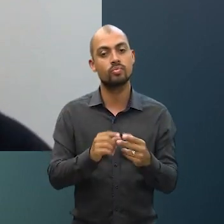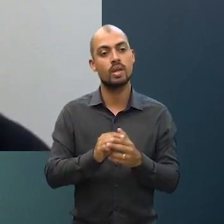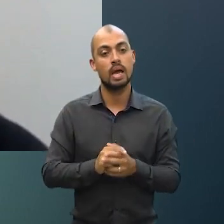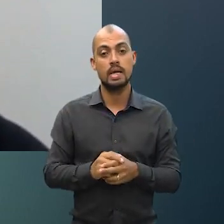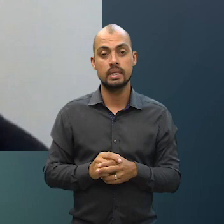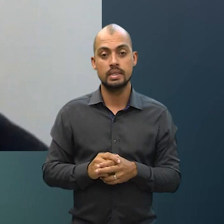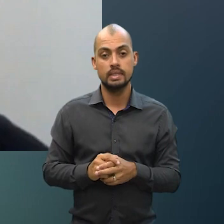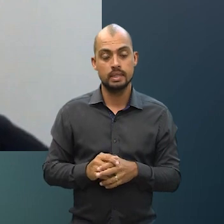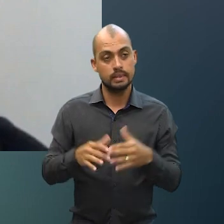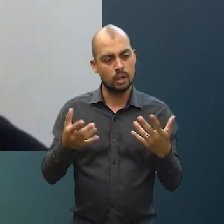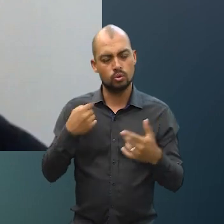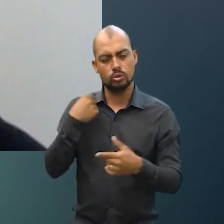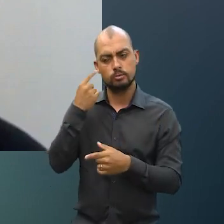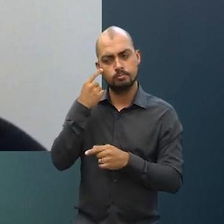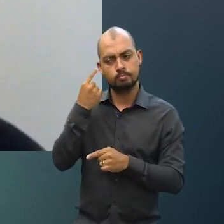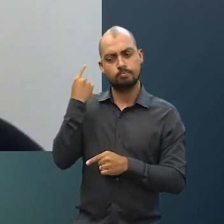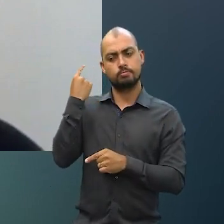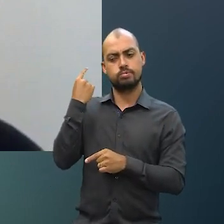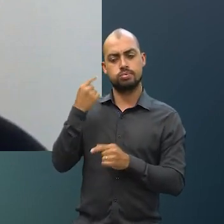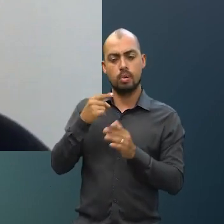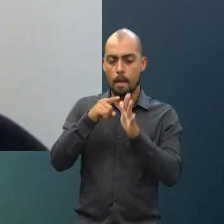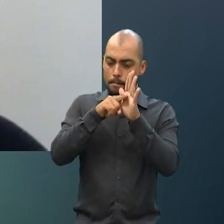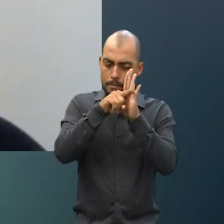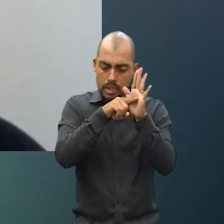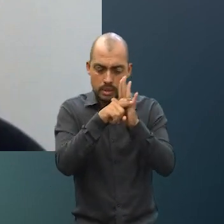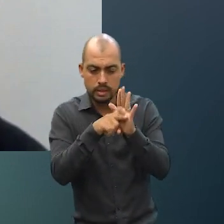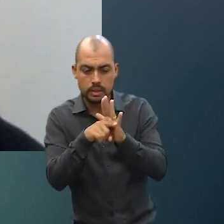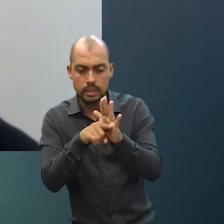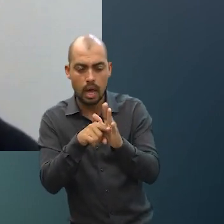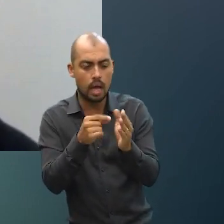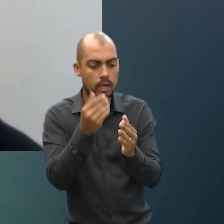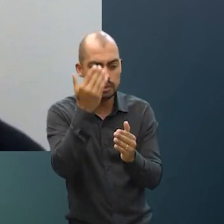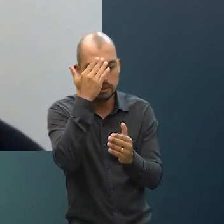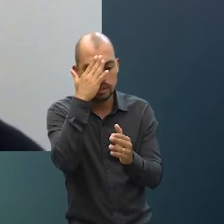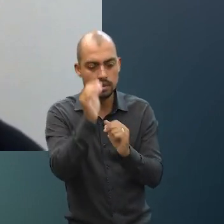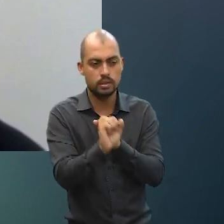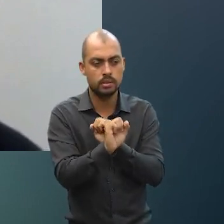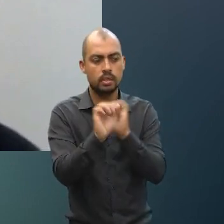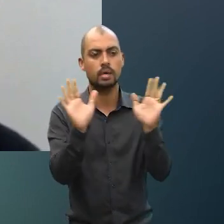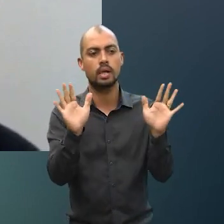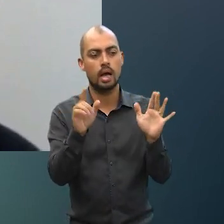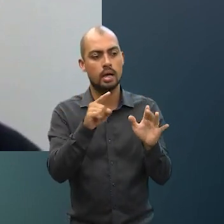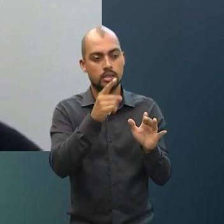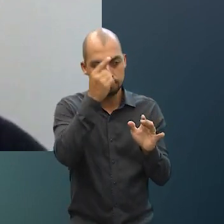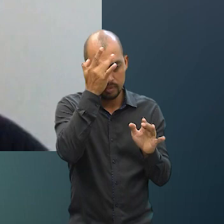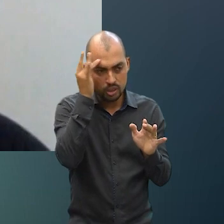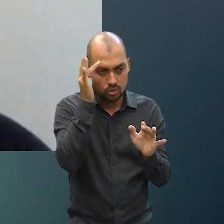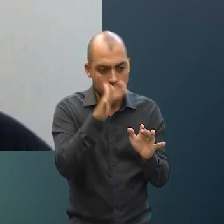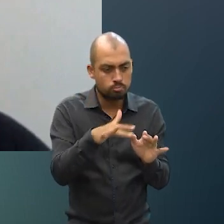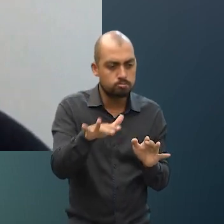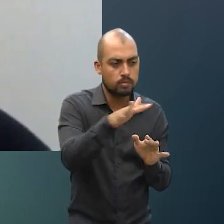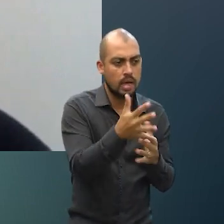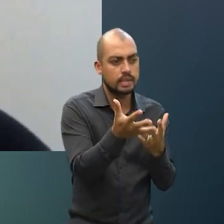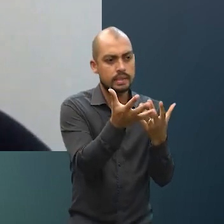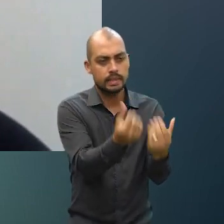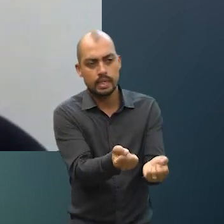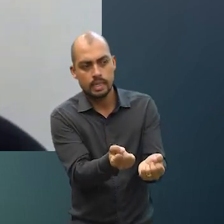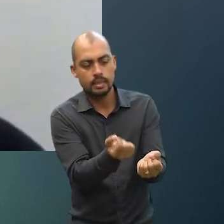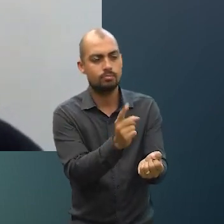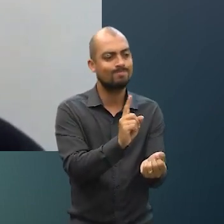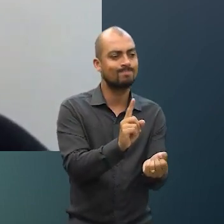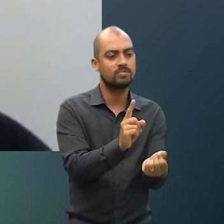quando nós começamos a pesquisar todo o processo, entender a sua aceitação,